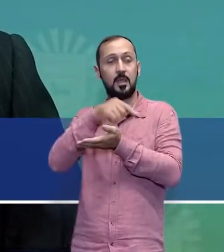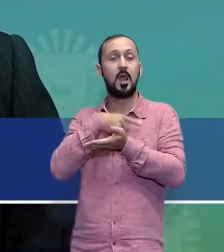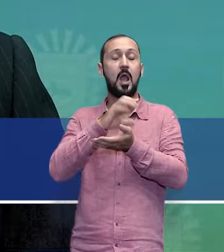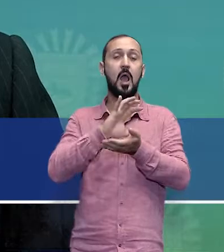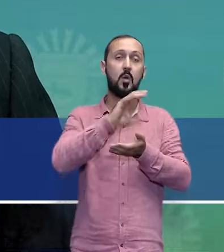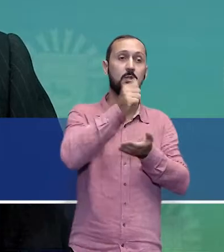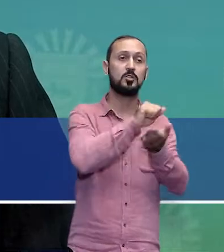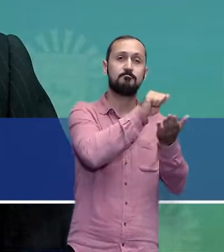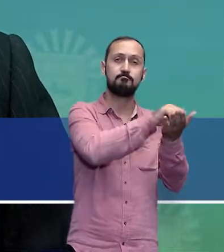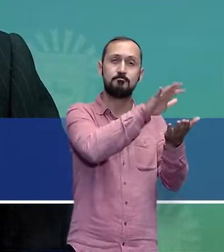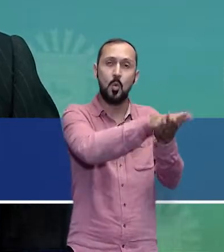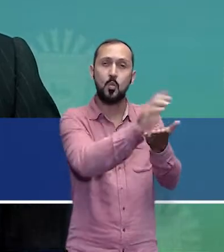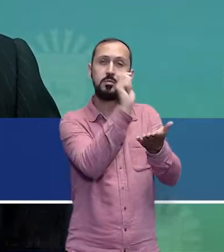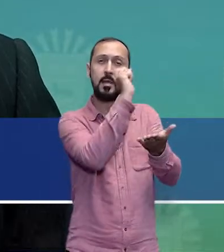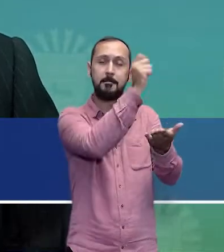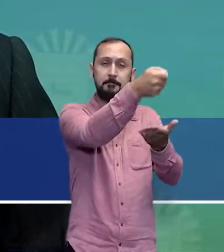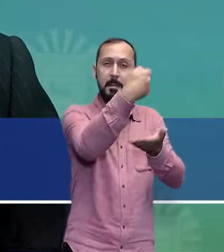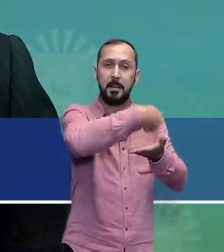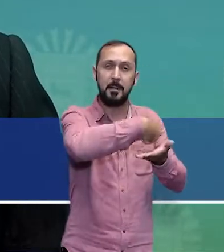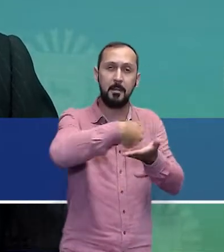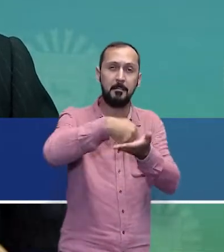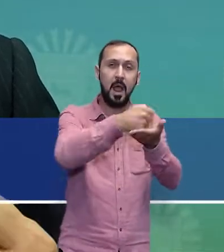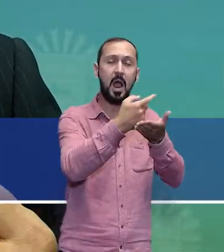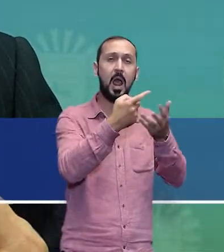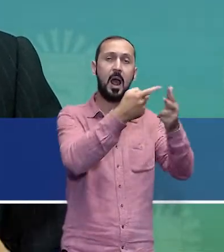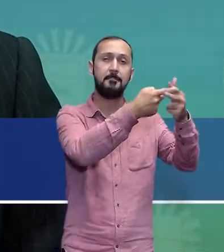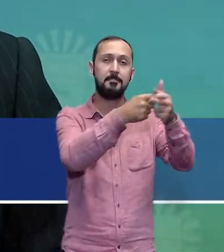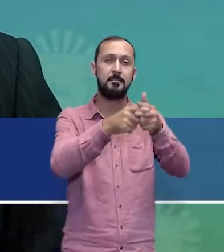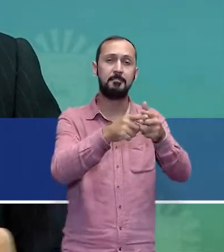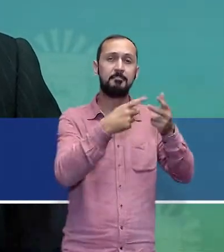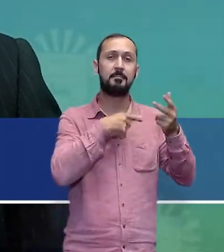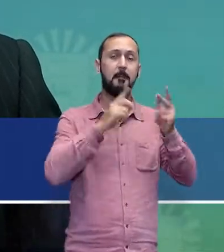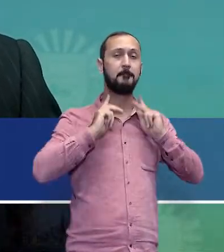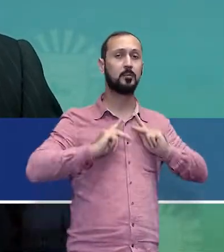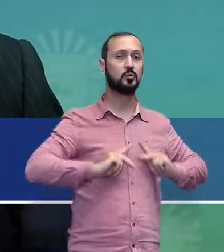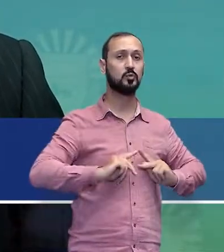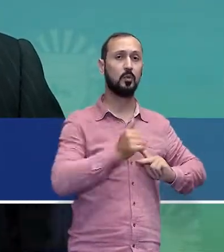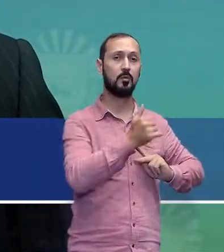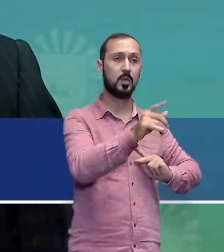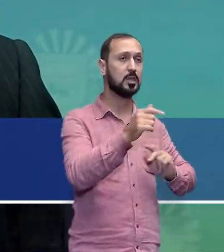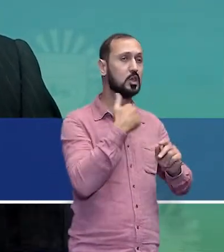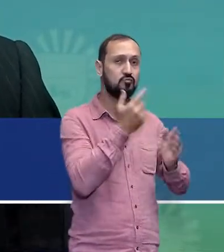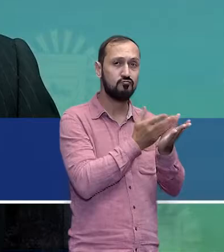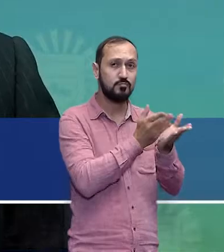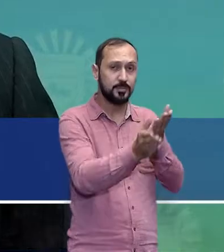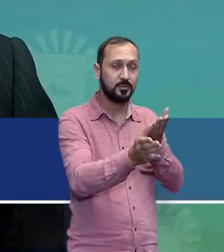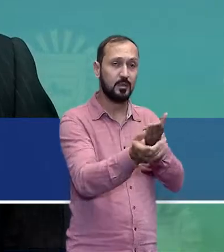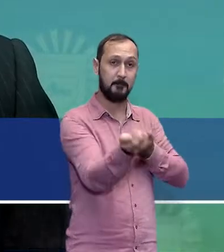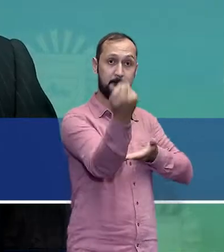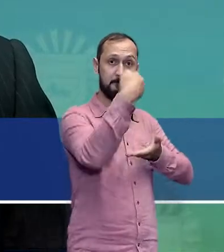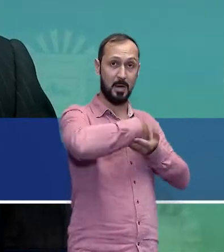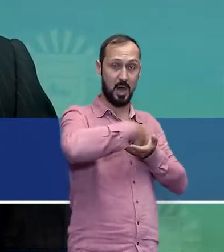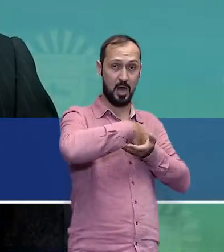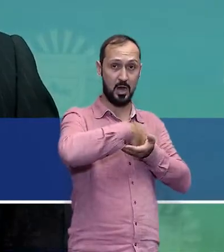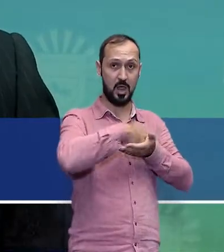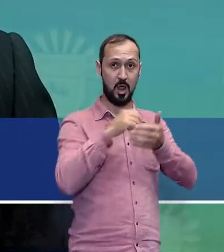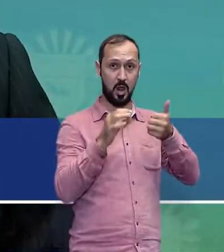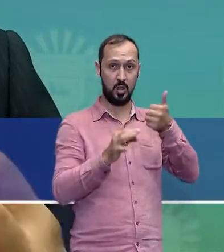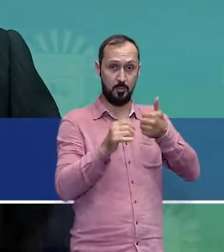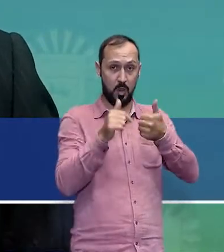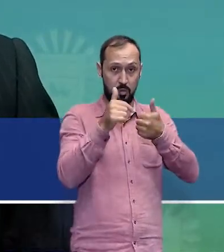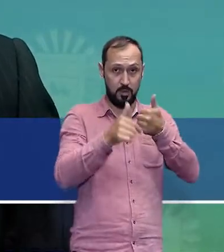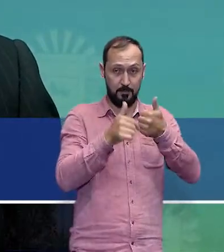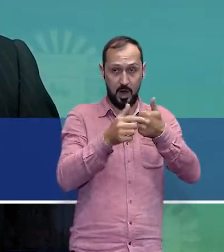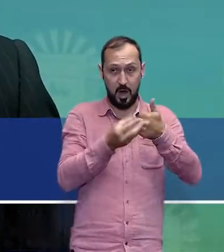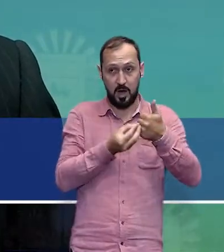são recolhidos de multas, de termos de ajustamento de condutas não cumpridos.